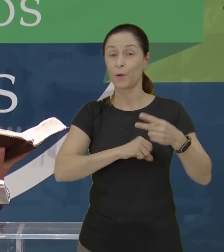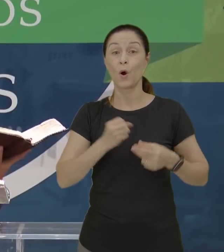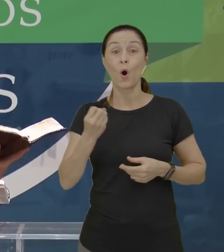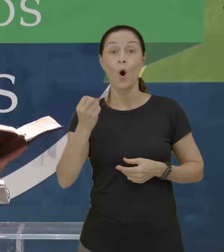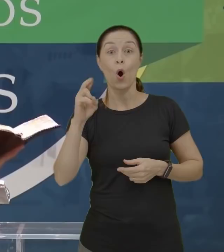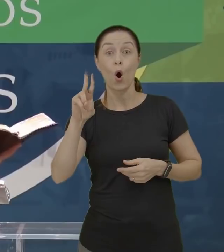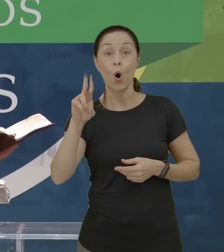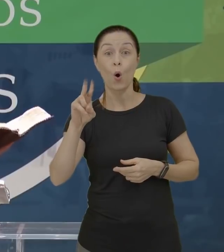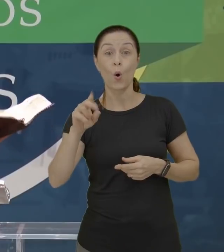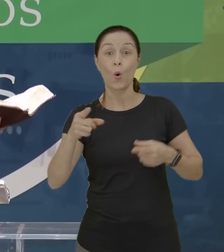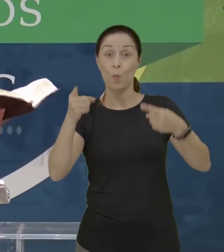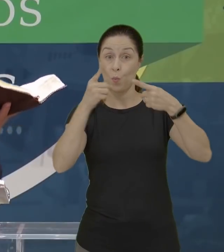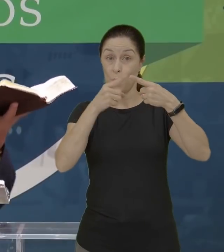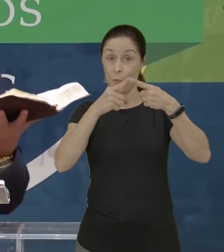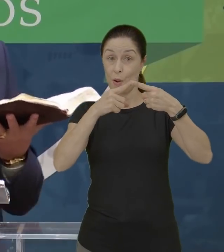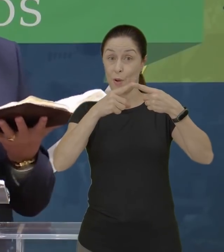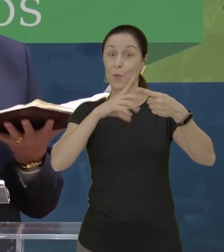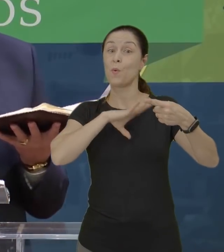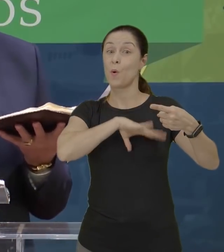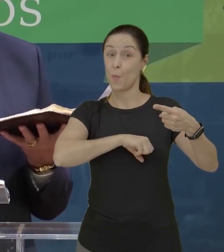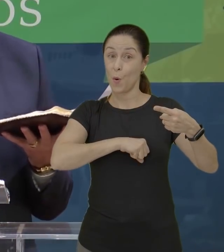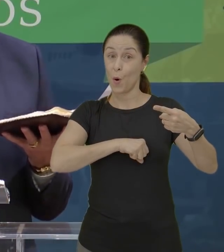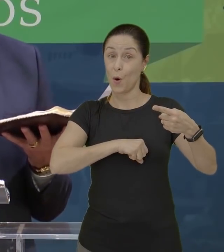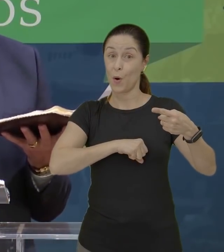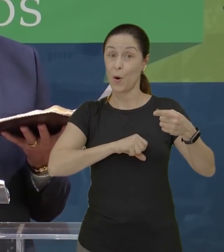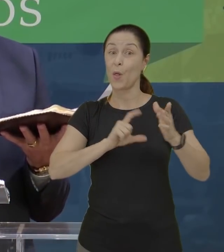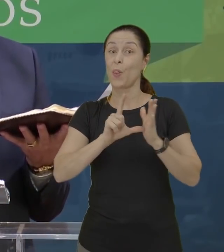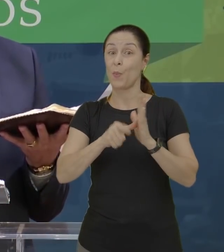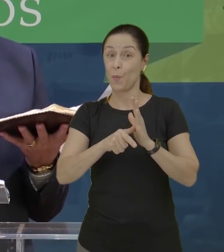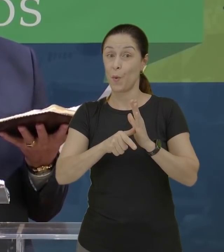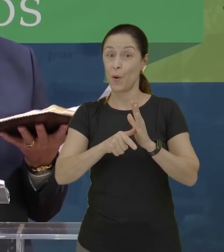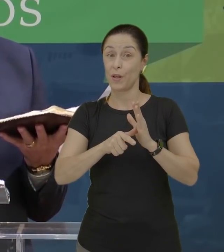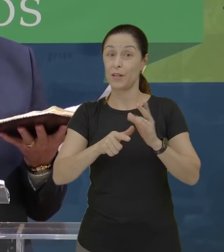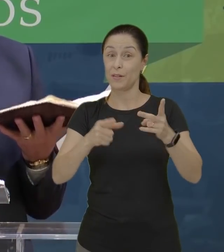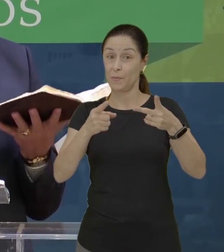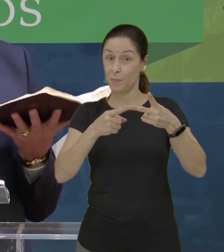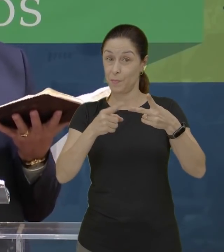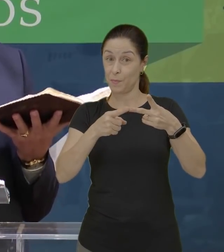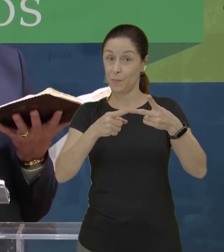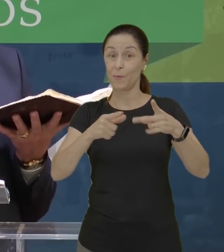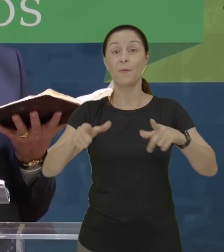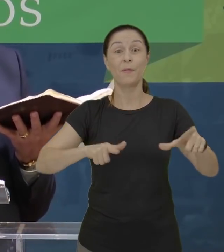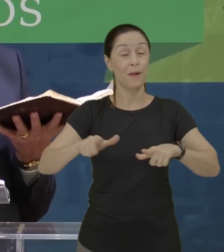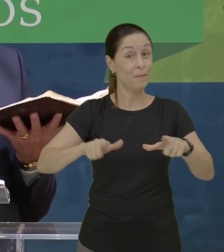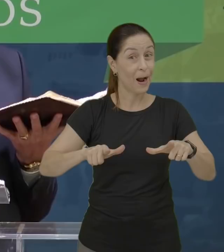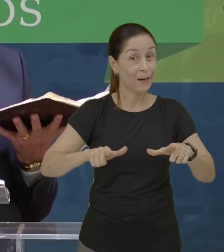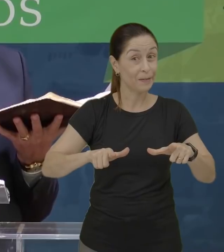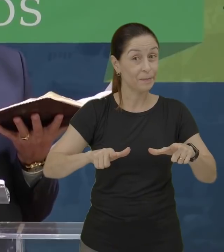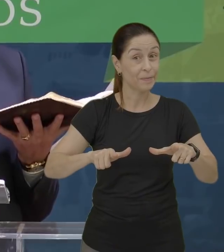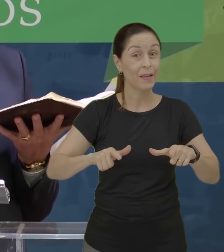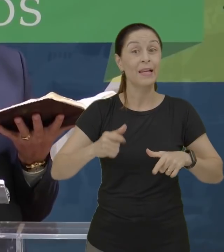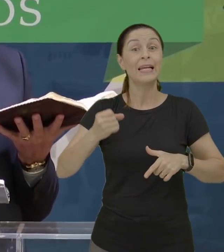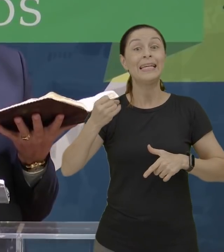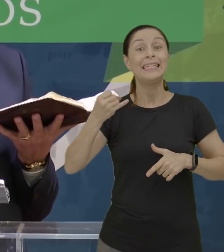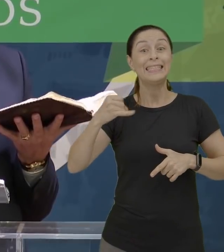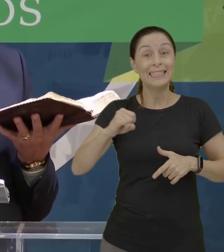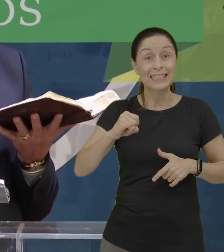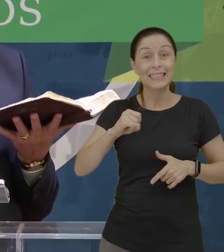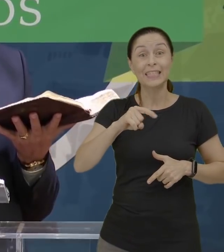seja, quando você ama, você é nascido de Deus. Quem não ama nunca conheceu a Deus.